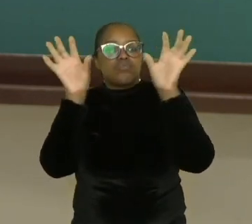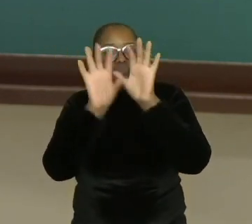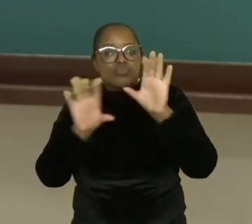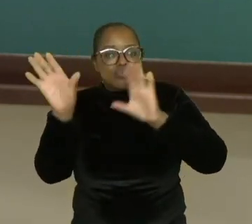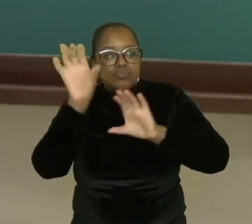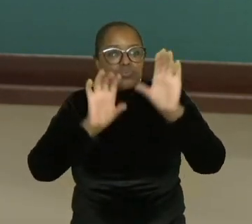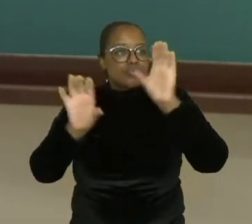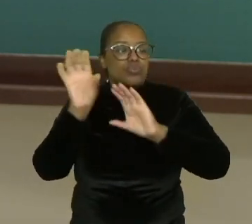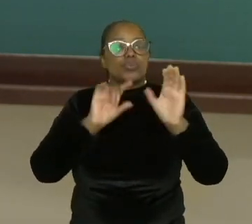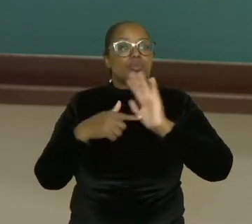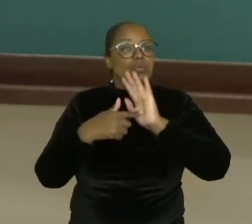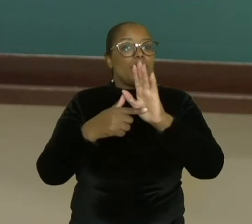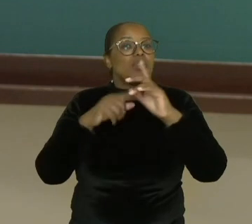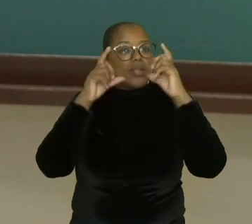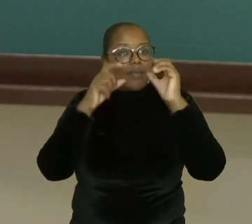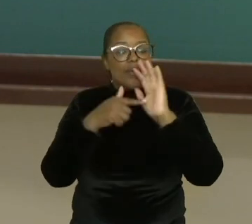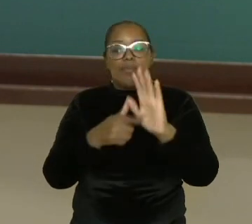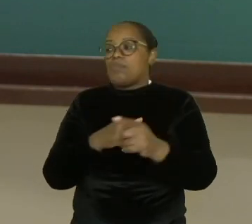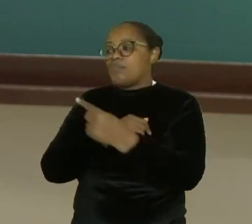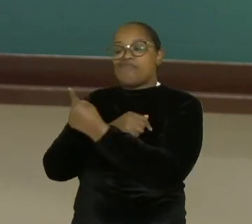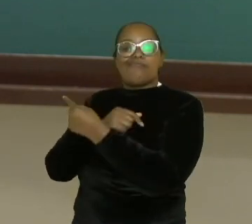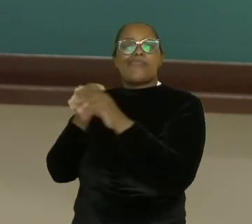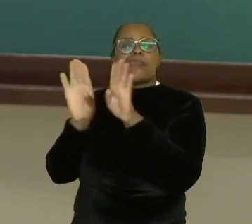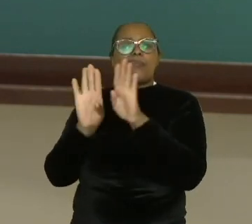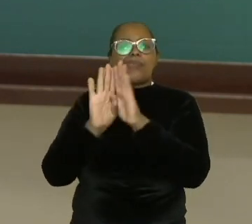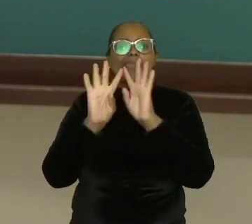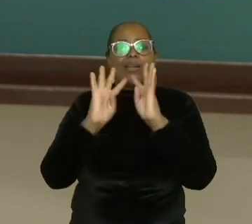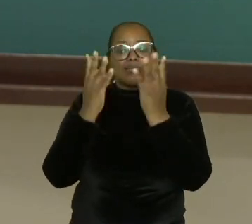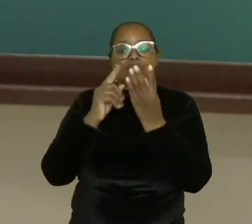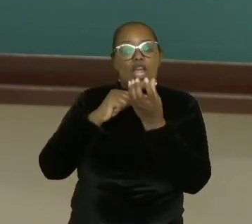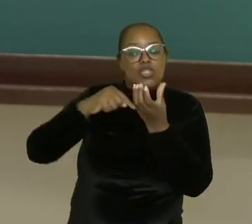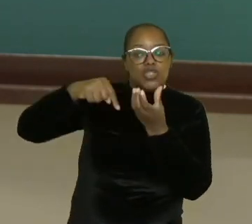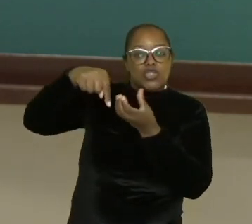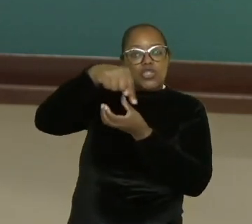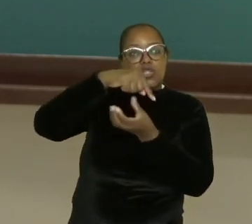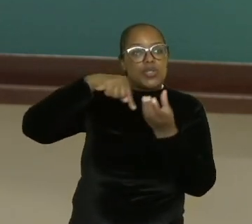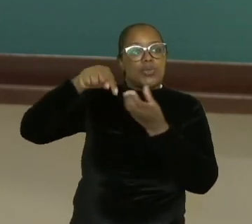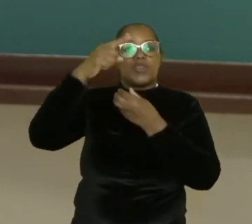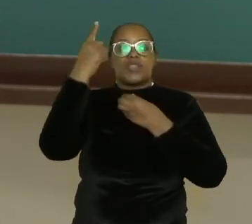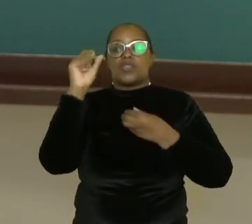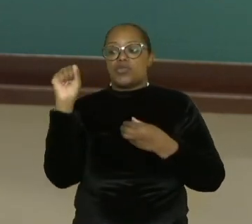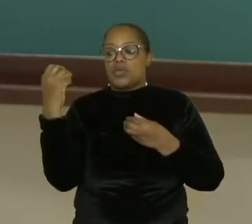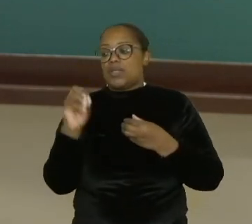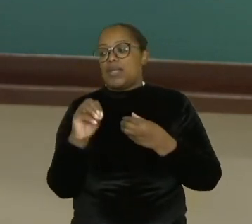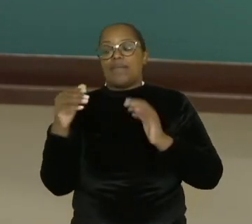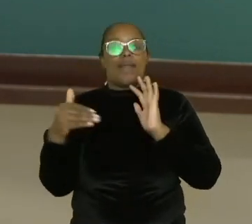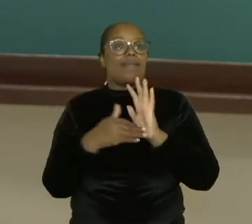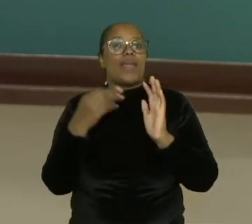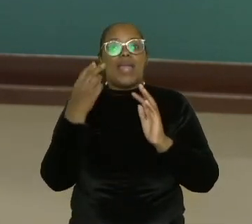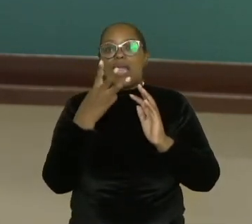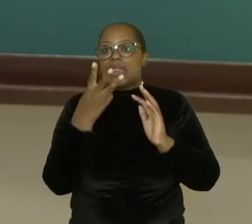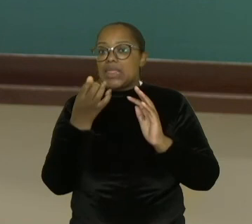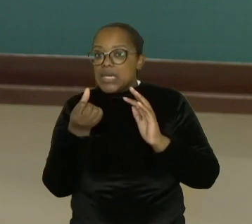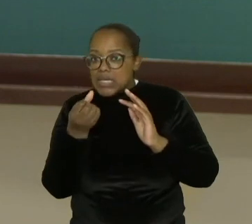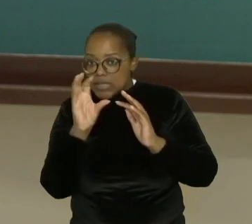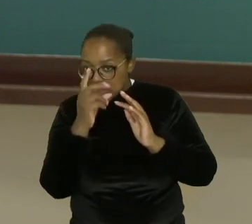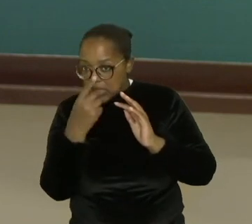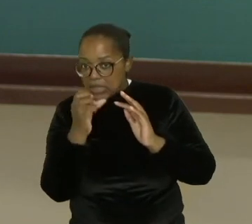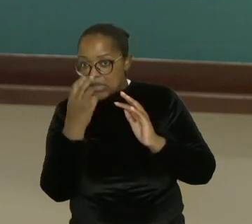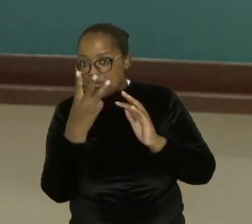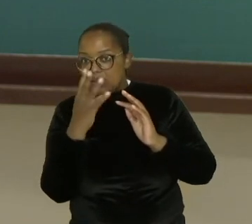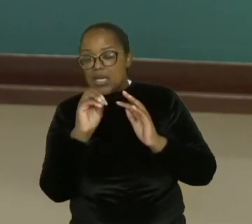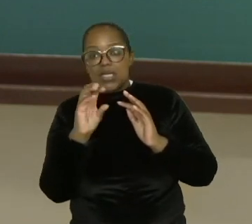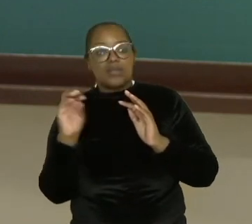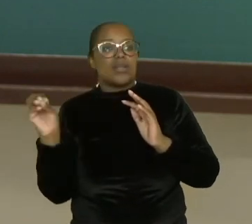a demonstração. Giros de 180 ou 300, quando o surfista gira em cima da prancha executando meio círculo ou um círculo inteiro